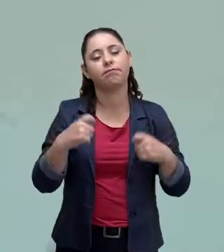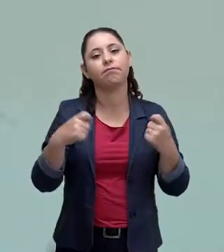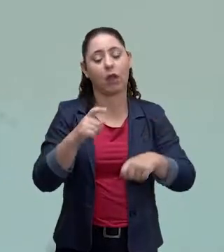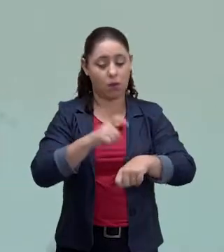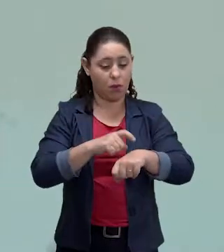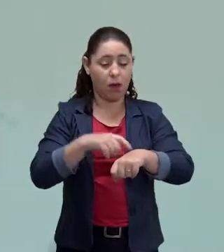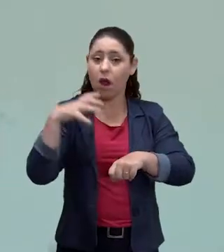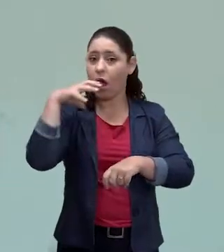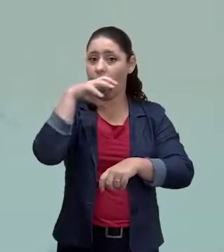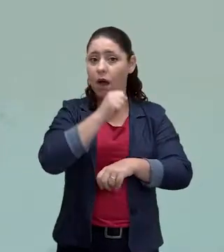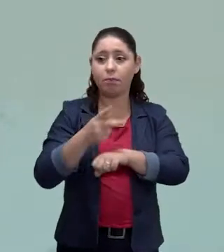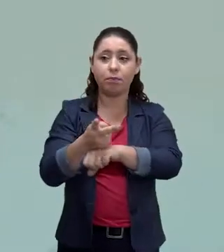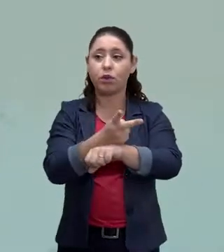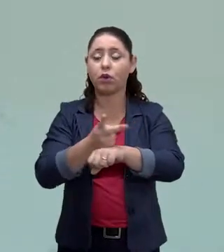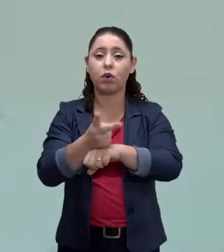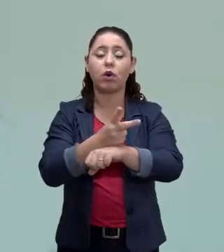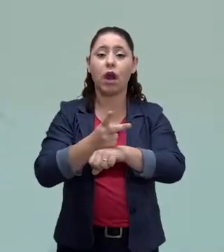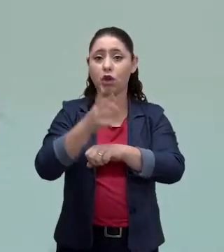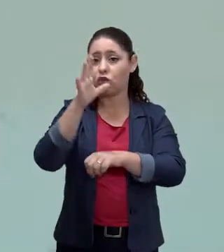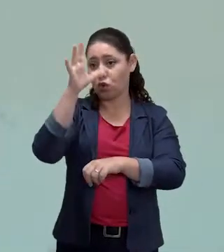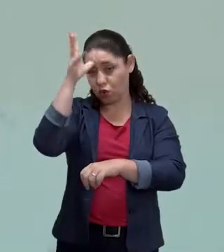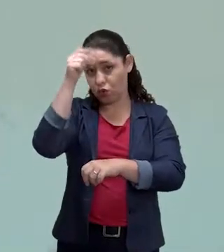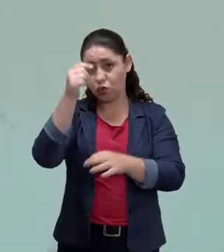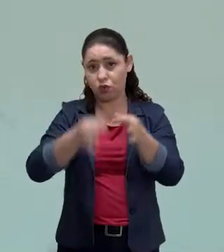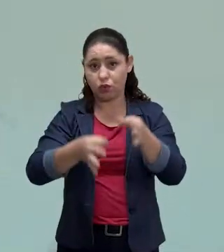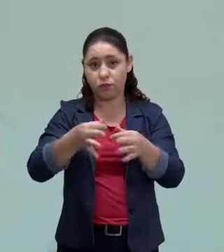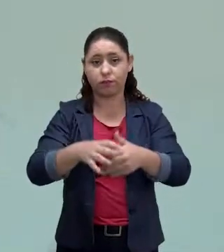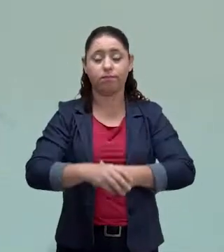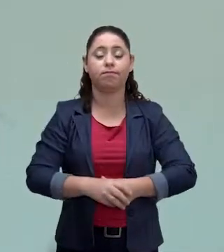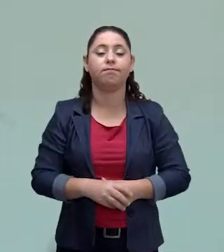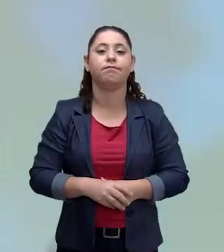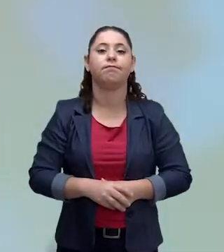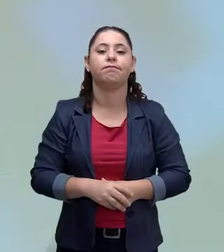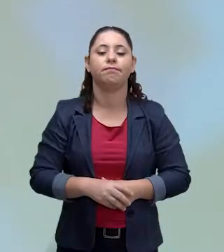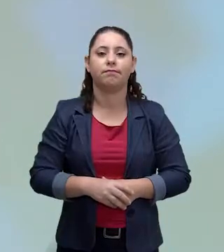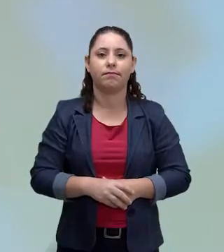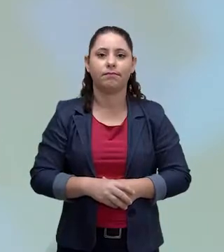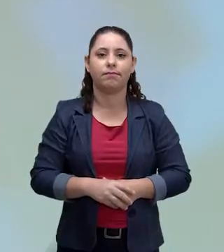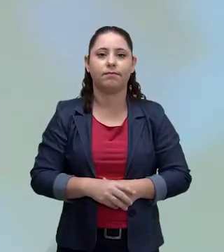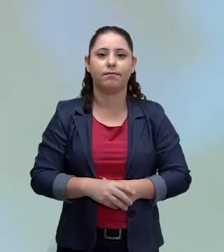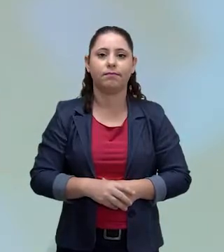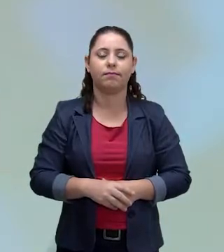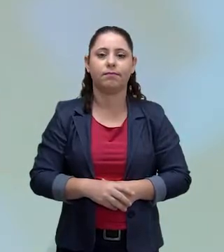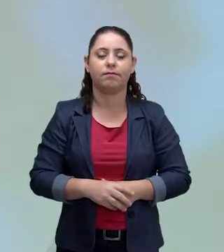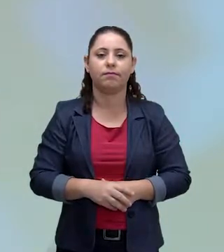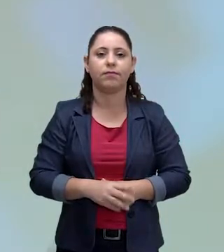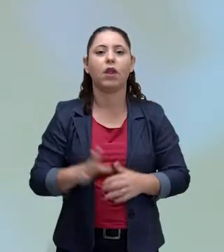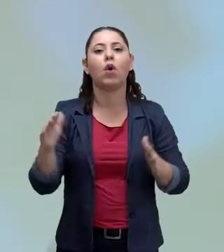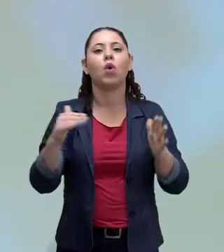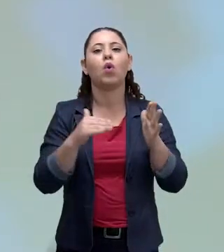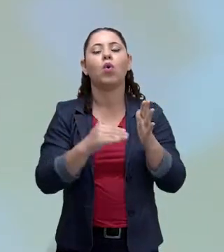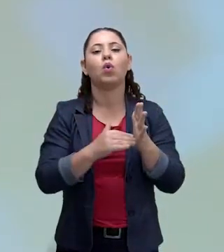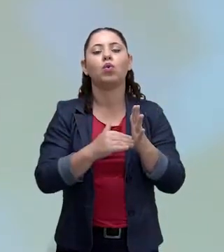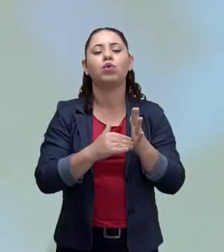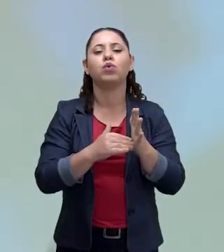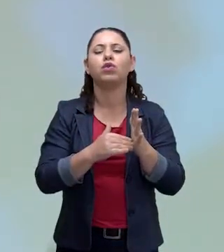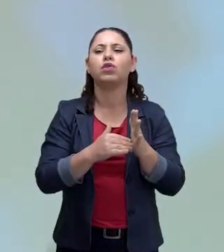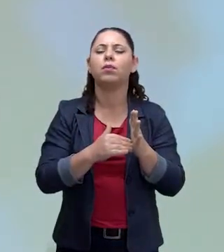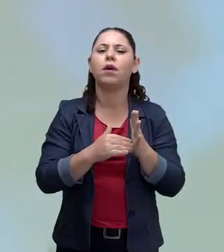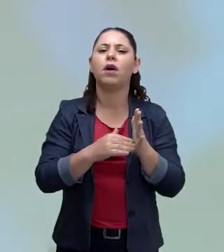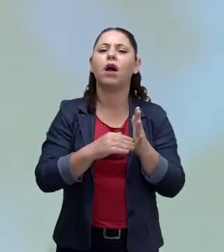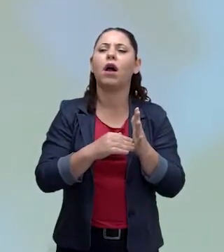precisa imediatamente buscar uma providência judicial. Bom, a última coletiva